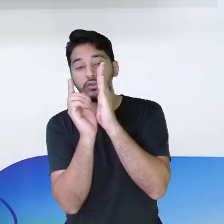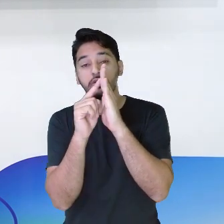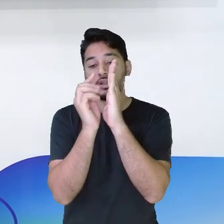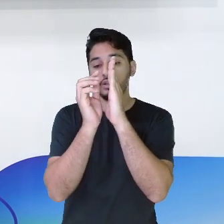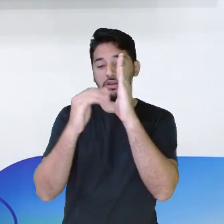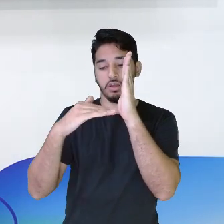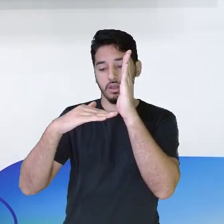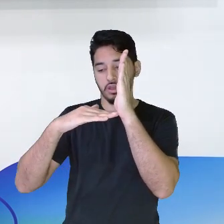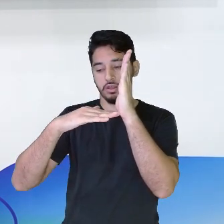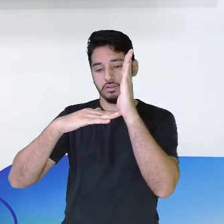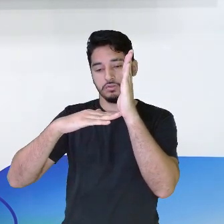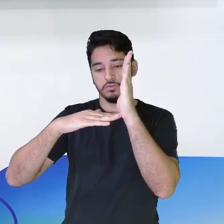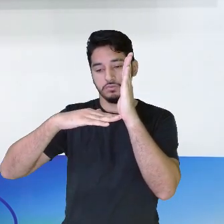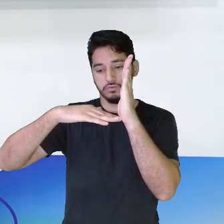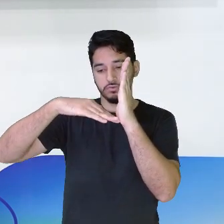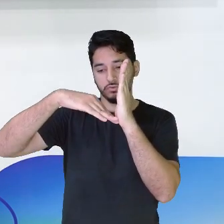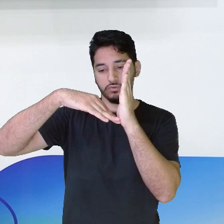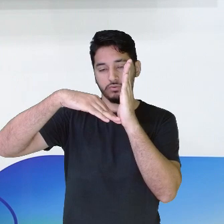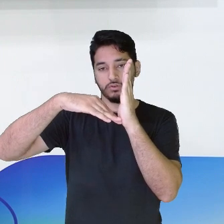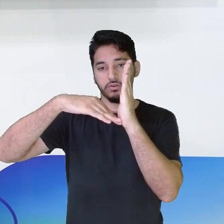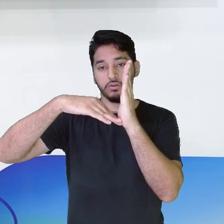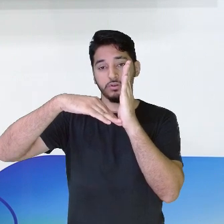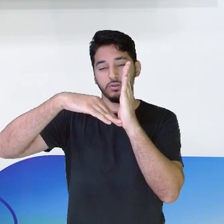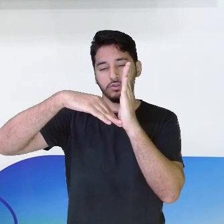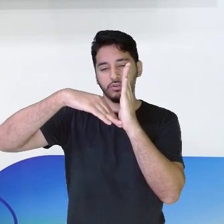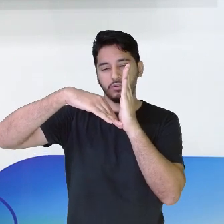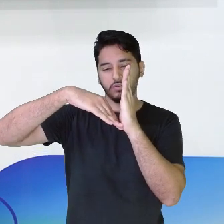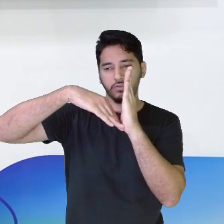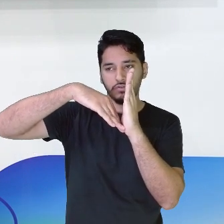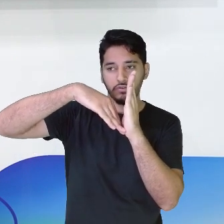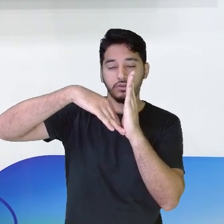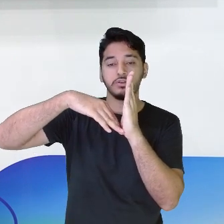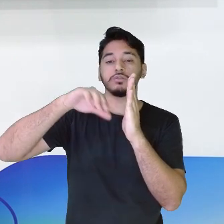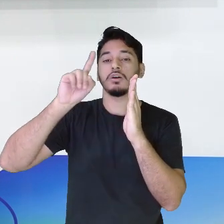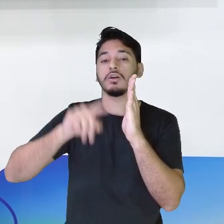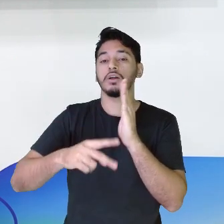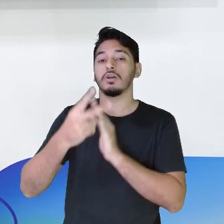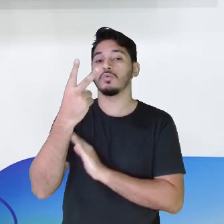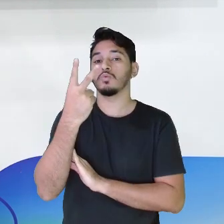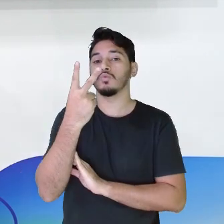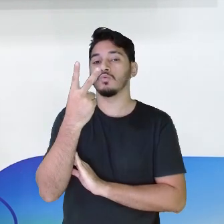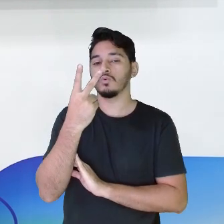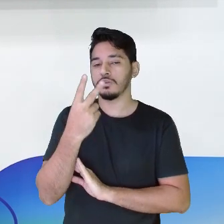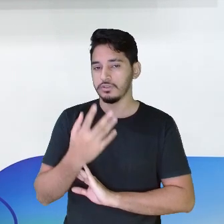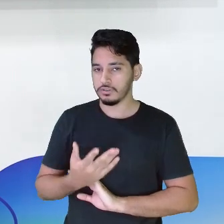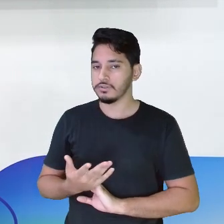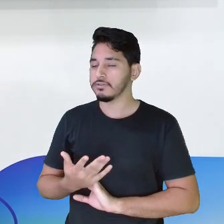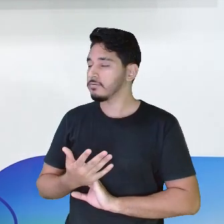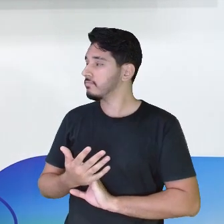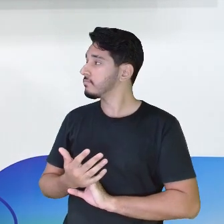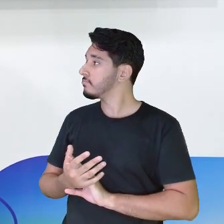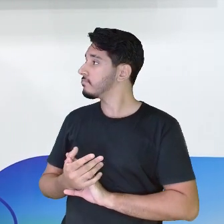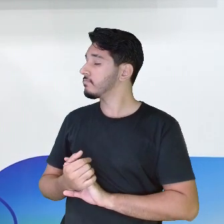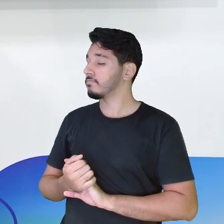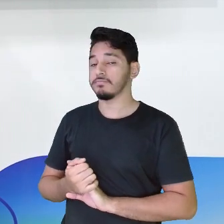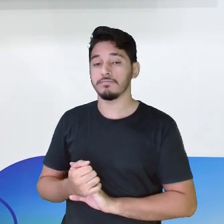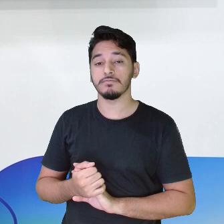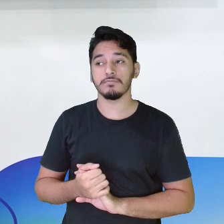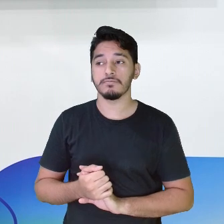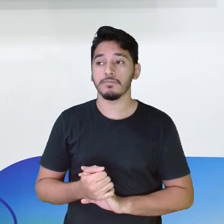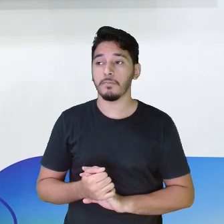aqui, às 3 horas. Quando eu fecho ele, 2 horas, ângulo